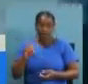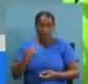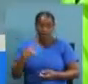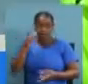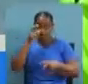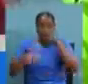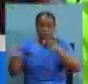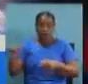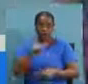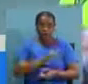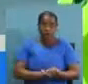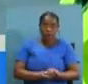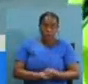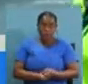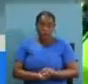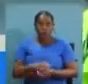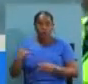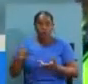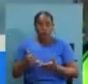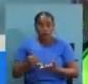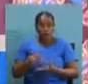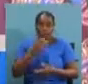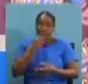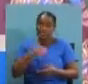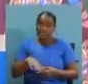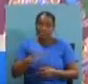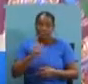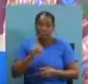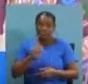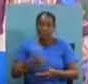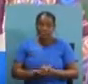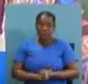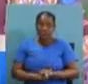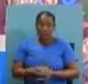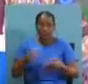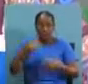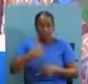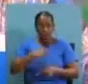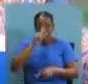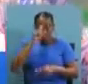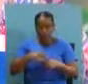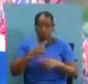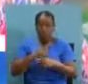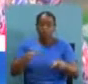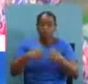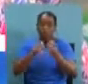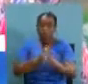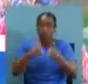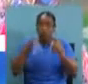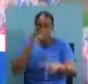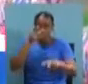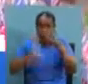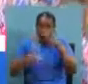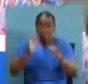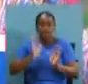voo inaugural para São Vicente. É sempre boa iniciativa porque tudo aquilo que é servir nosso povo é sempre bom.